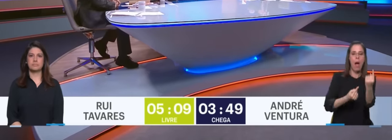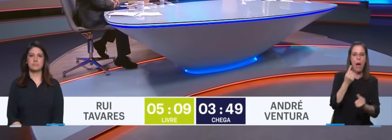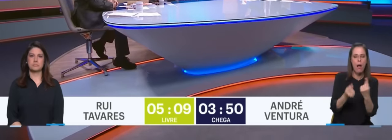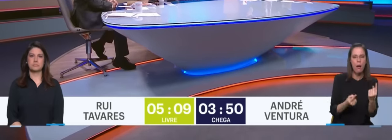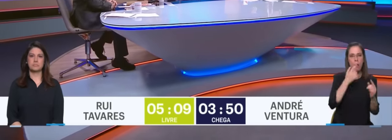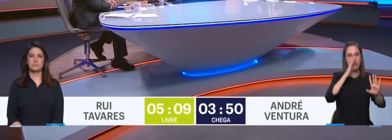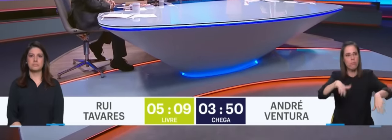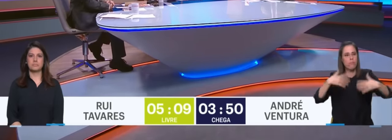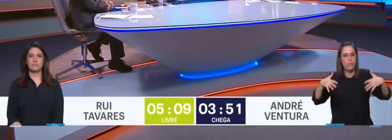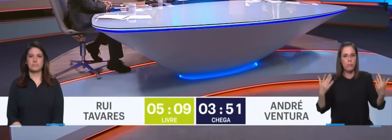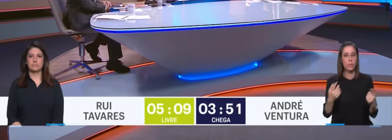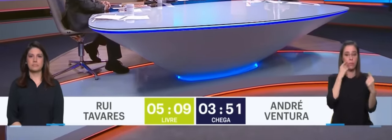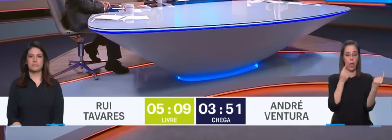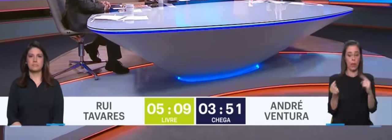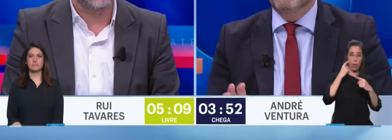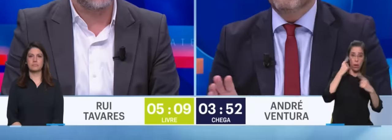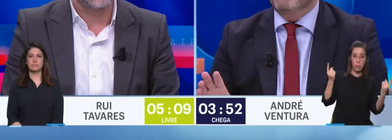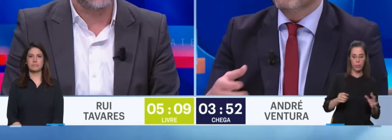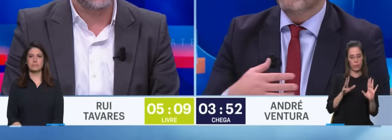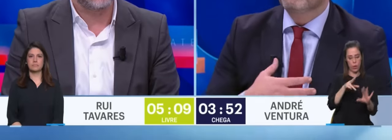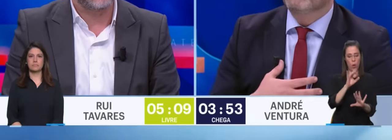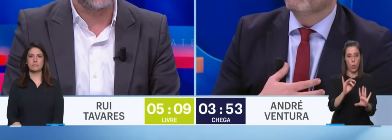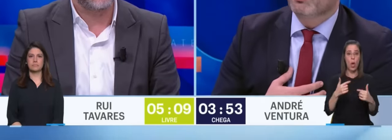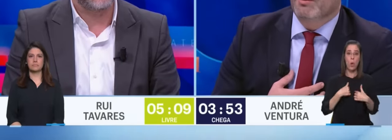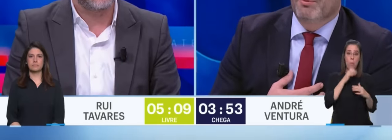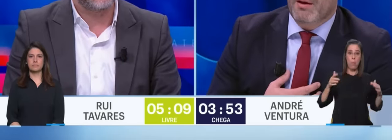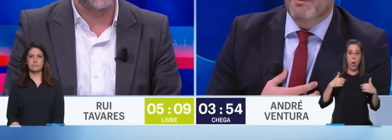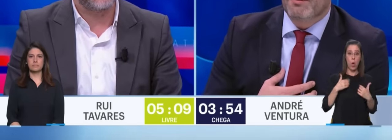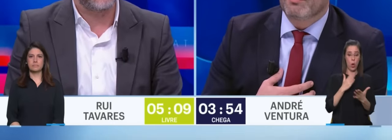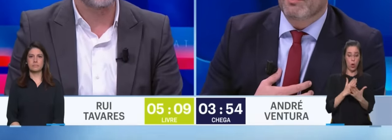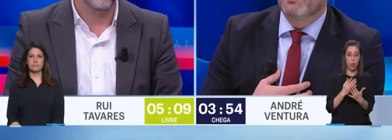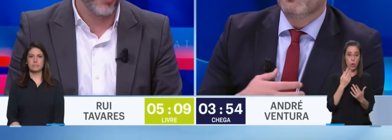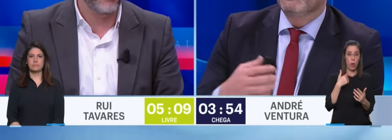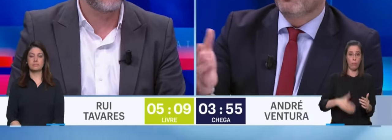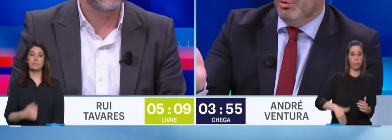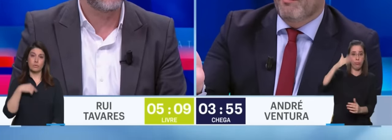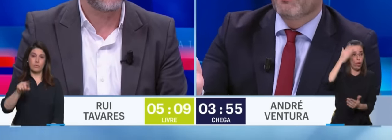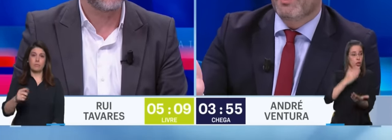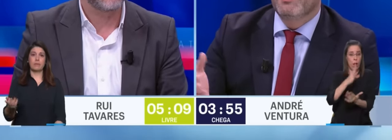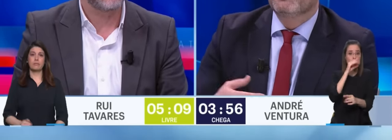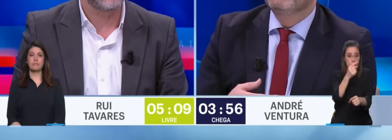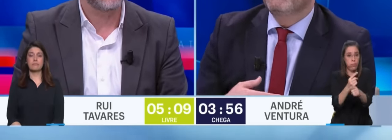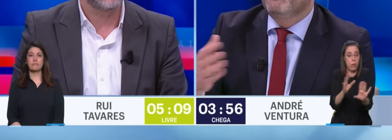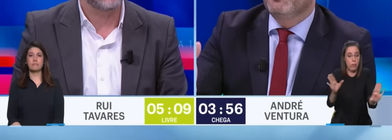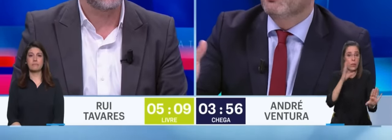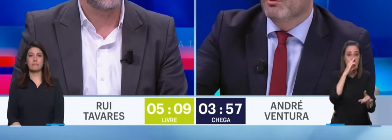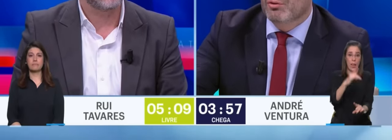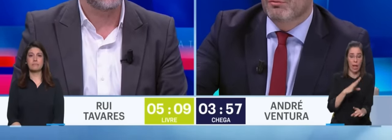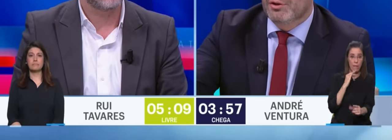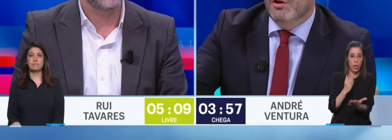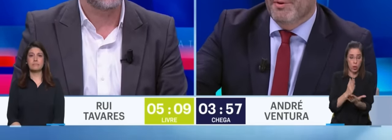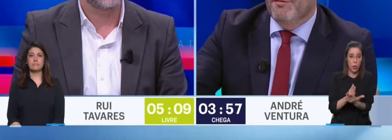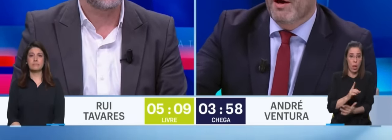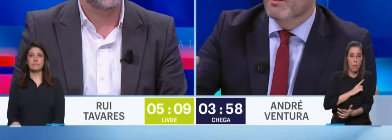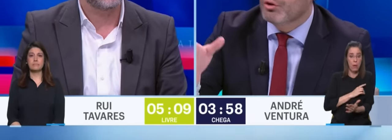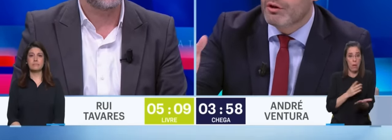supostamente trouxe isto para o debate público ó ravar eu estou à vontade que eu andei na escola pública a minha vida toda e o ravar também se tem filhos que andam